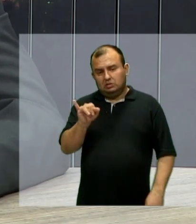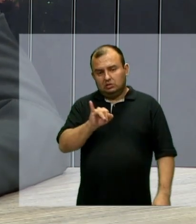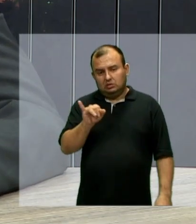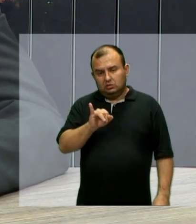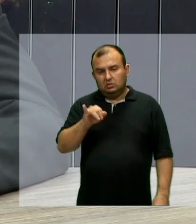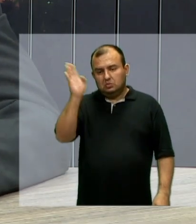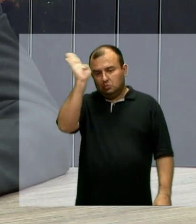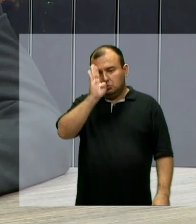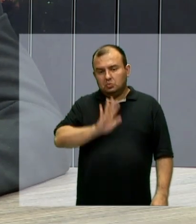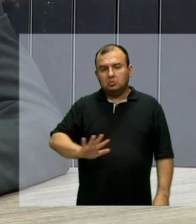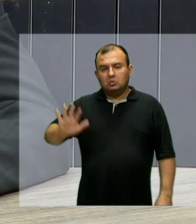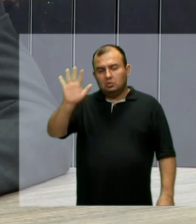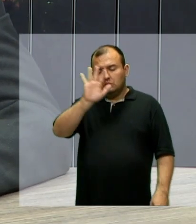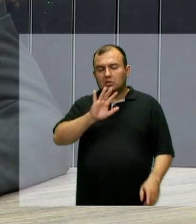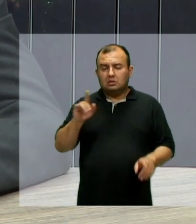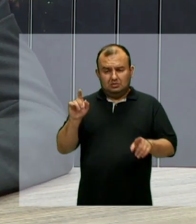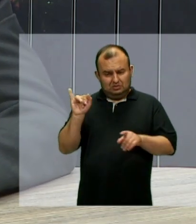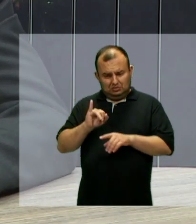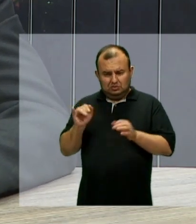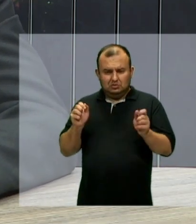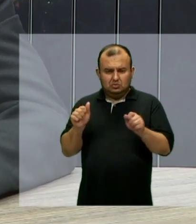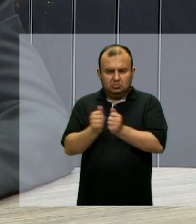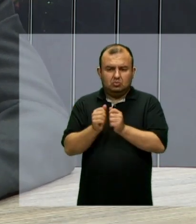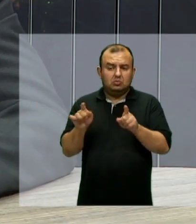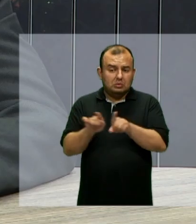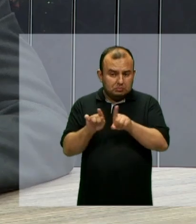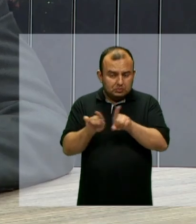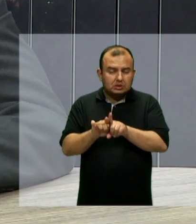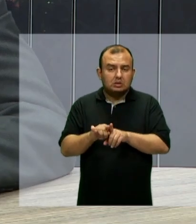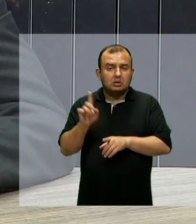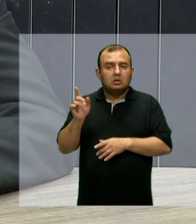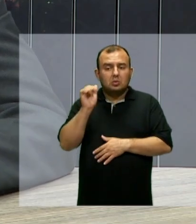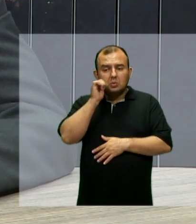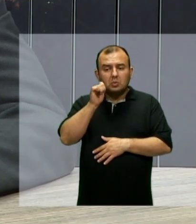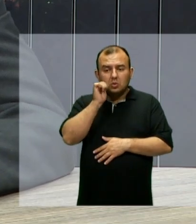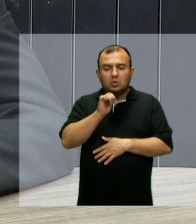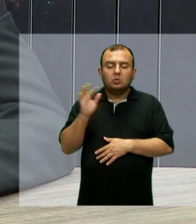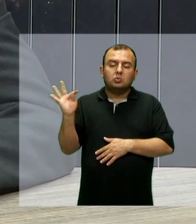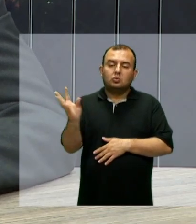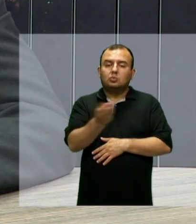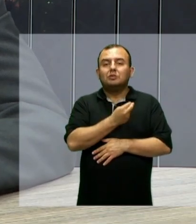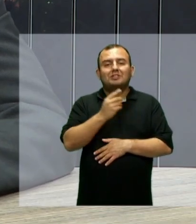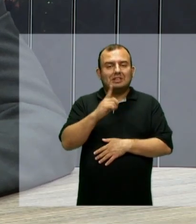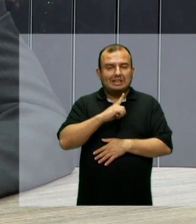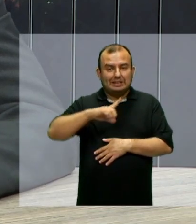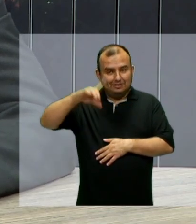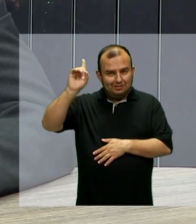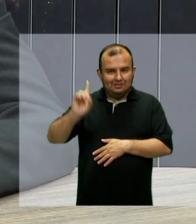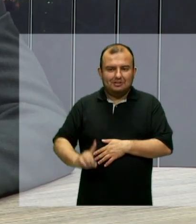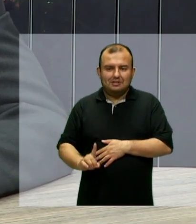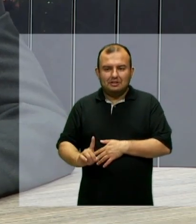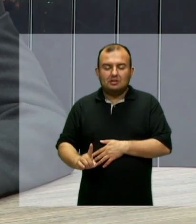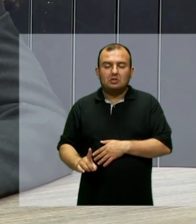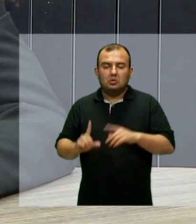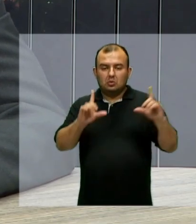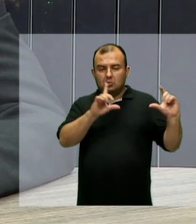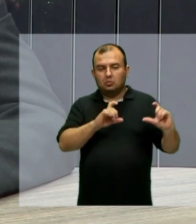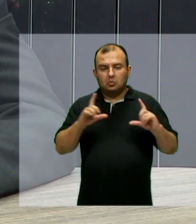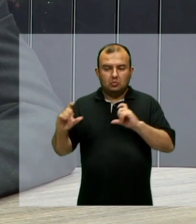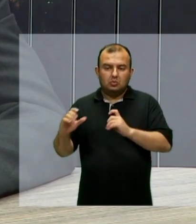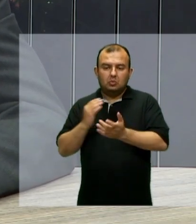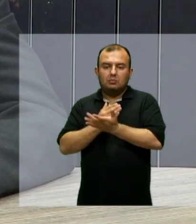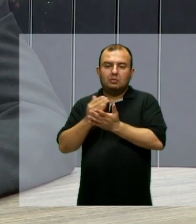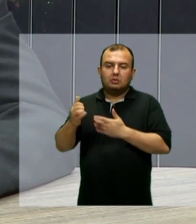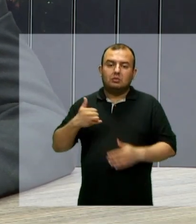no Brasil, Itajaí não foge da realidade nacional, todas as mulheres têm direito, né, a fazer uma mamografia a partir